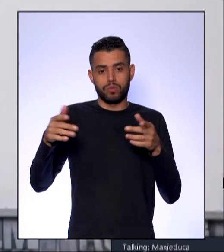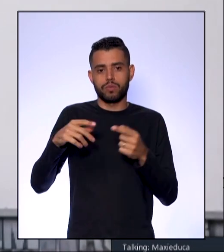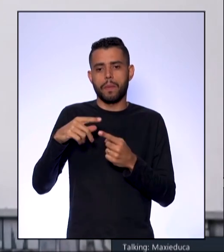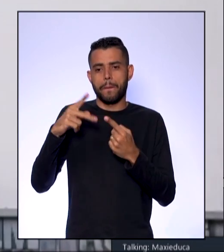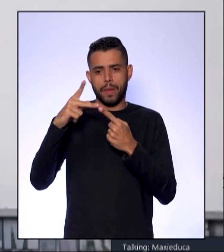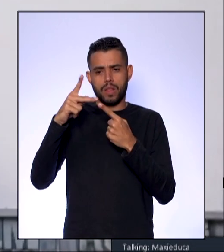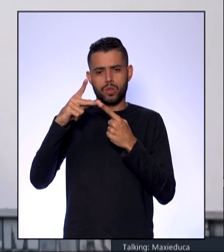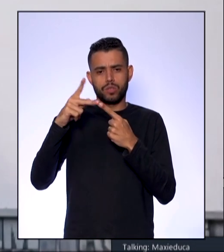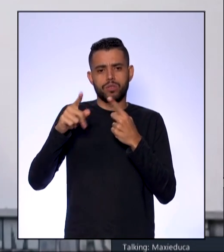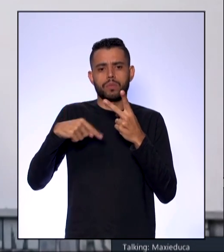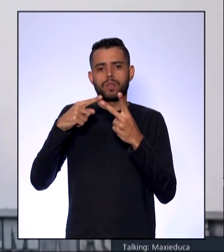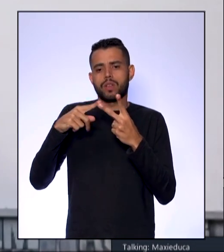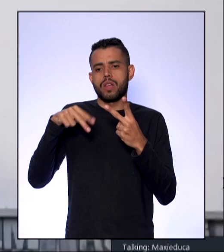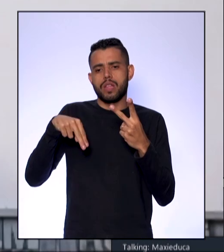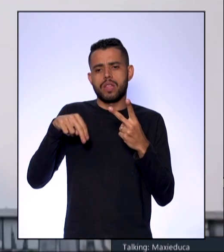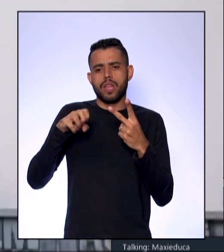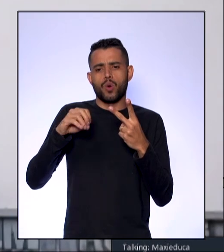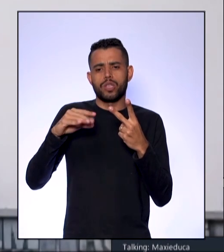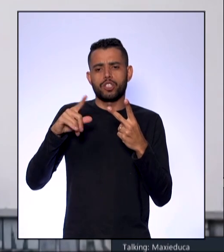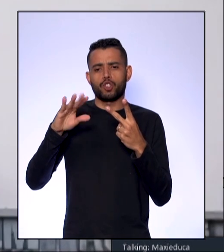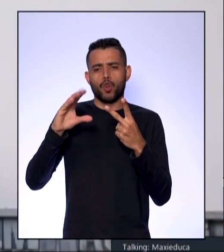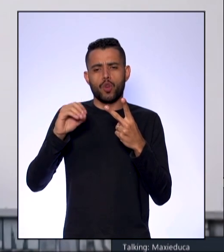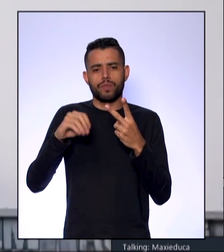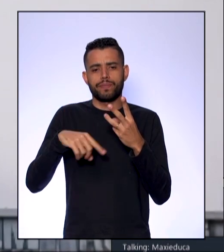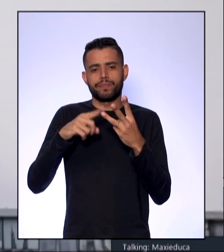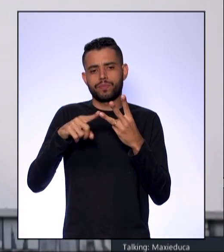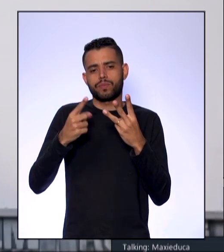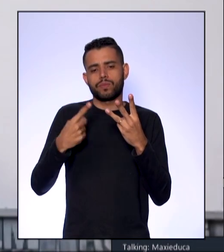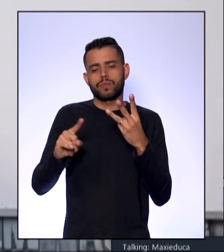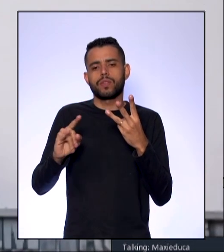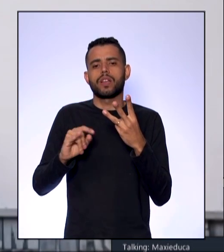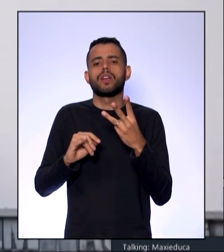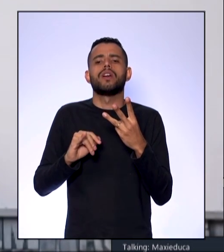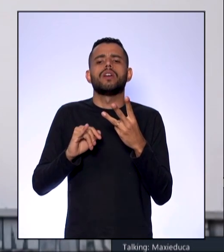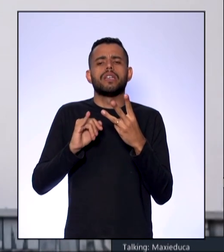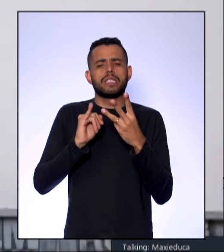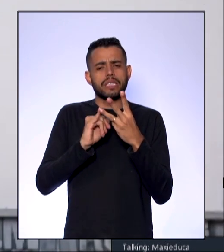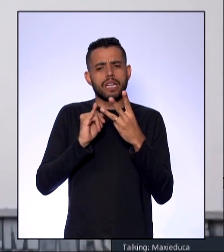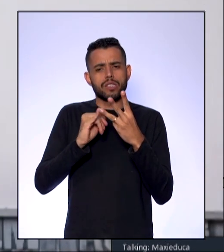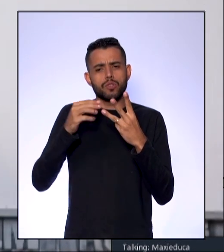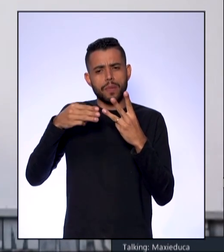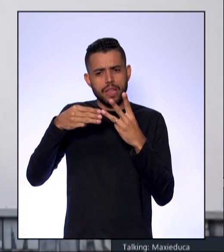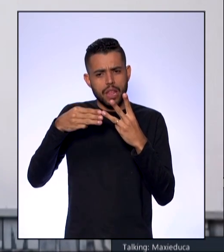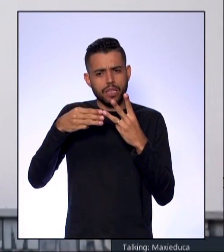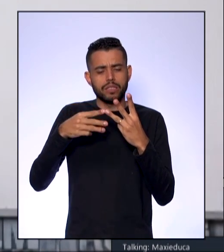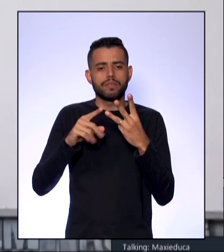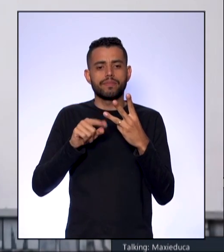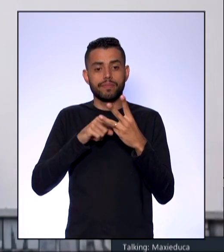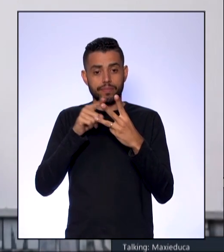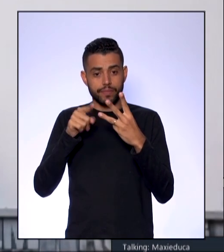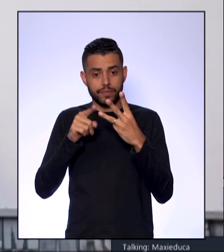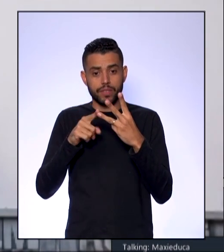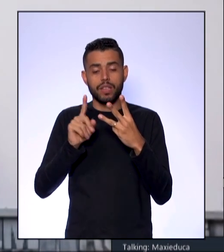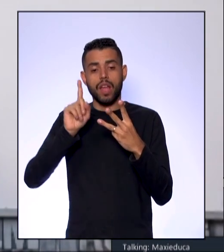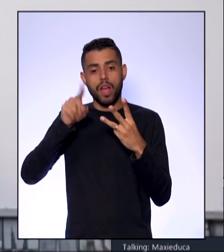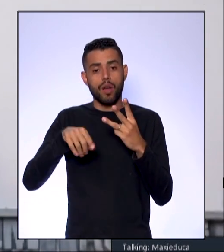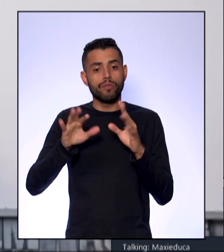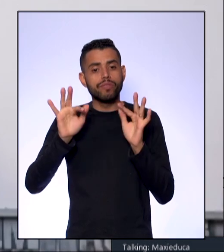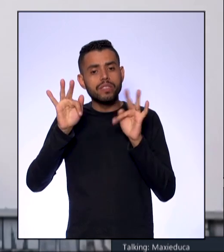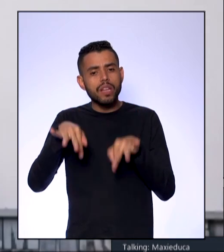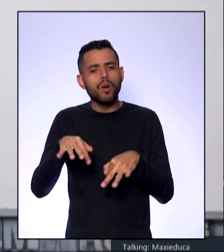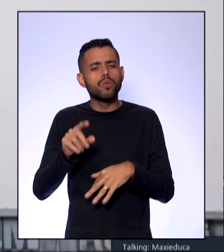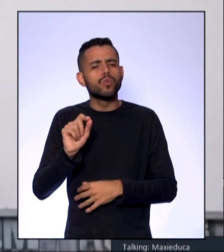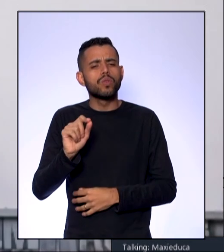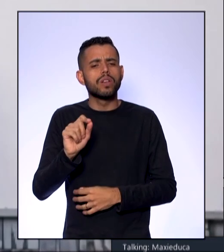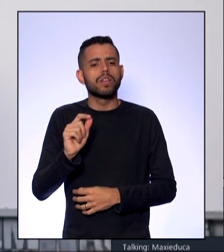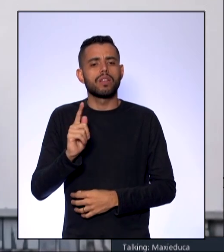nós temos o Neolítico e, por fim, a Idade dos Metais. Na Idade dos Metais, a fase final,